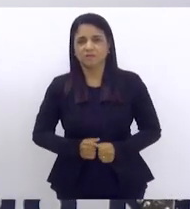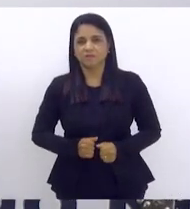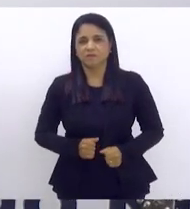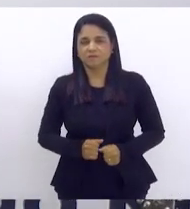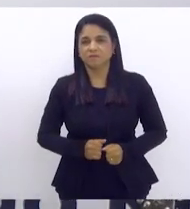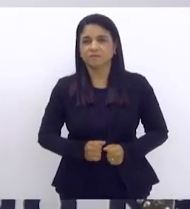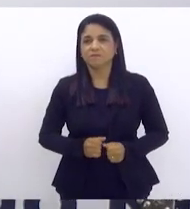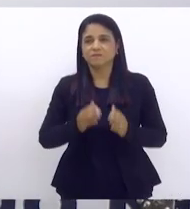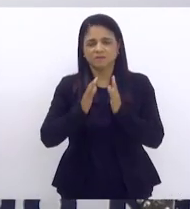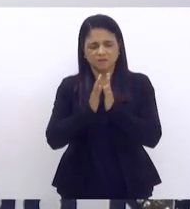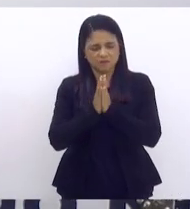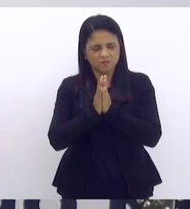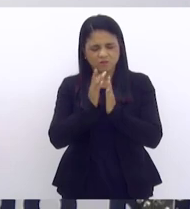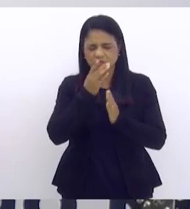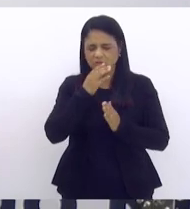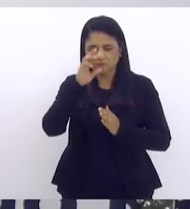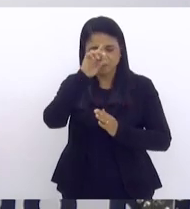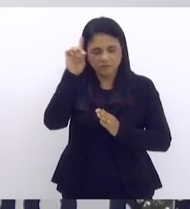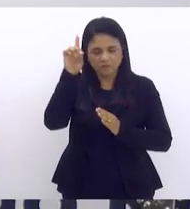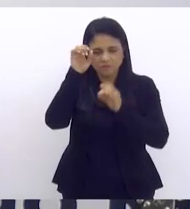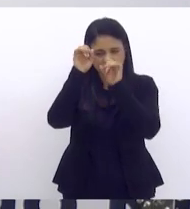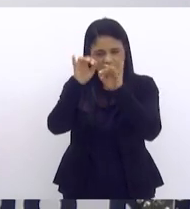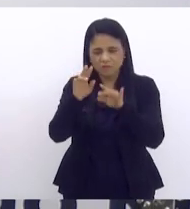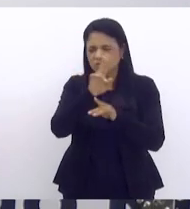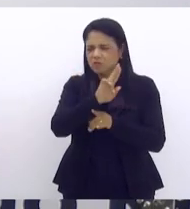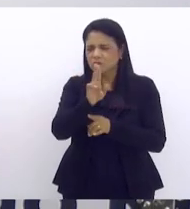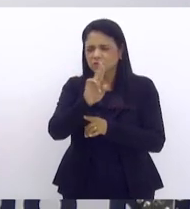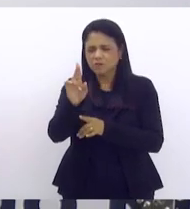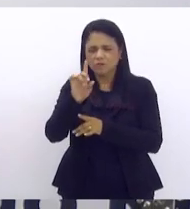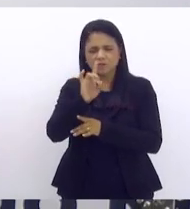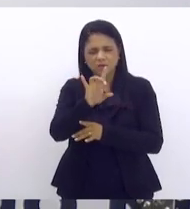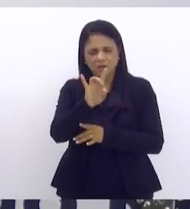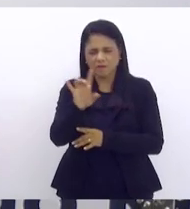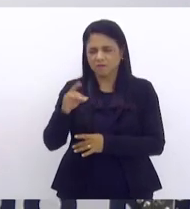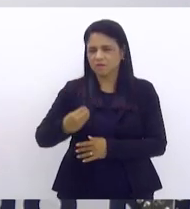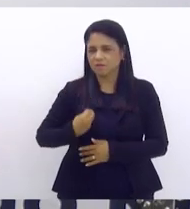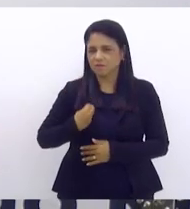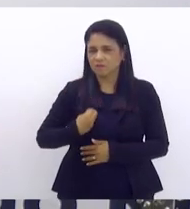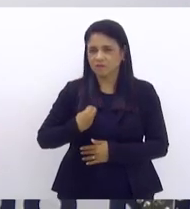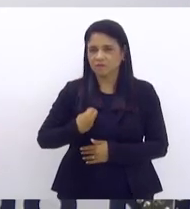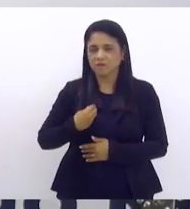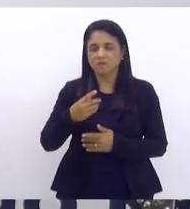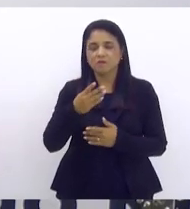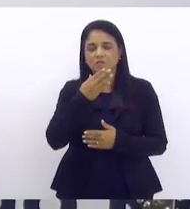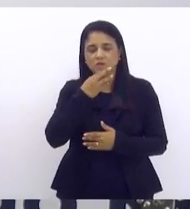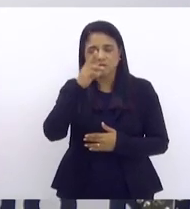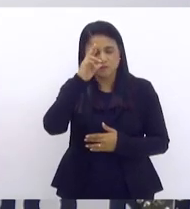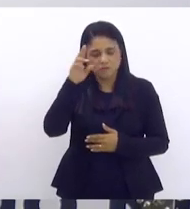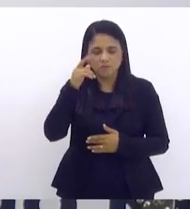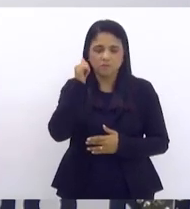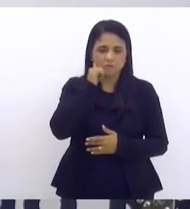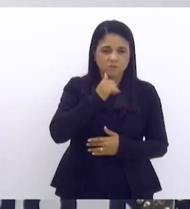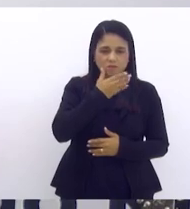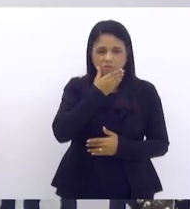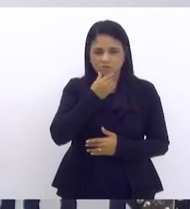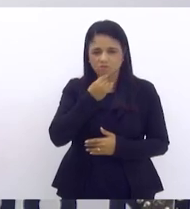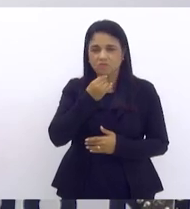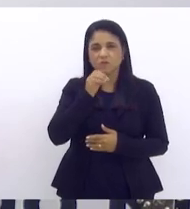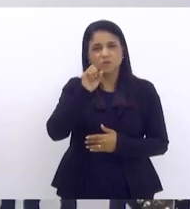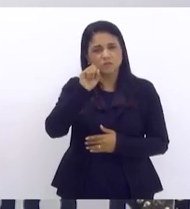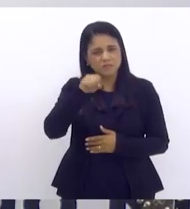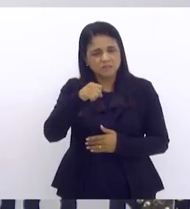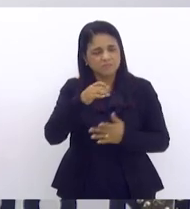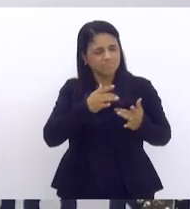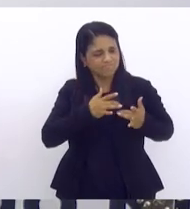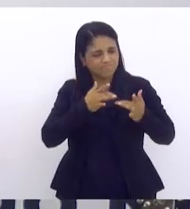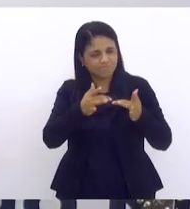te bendizemos pela vida de cada um desses irmãos e irmãs, pelo sim generoso de cada um deles. Por